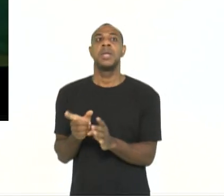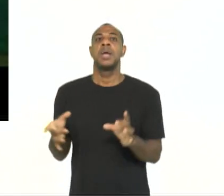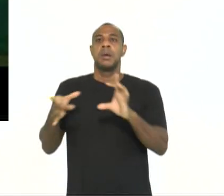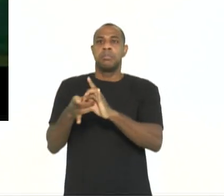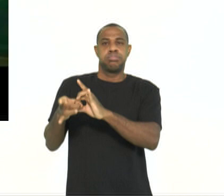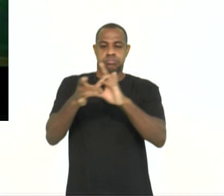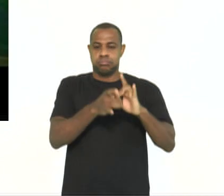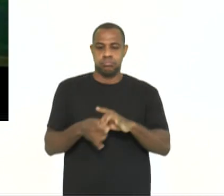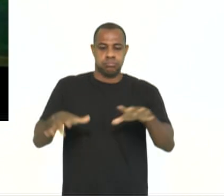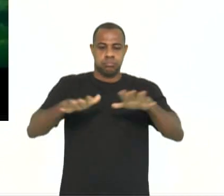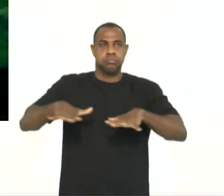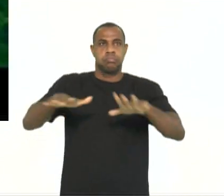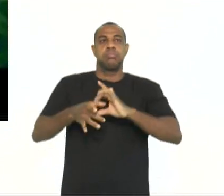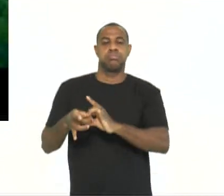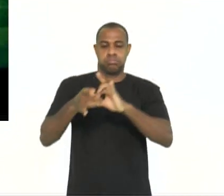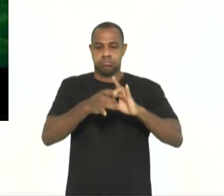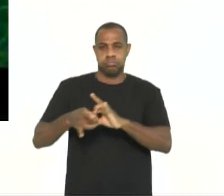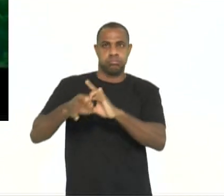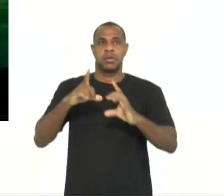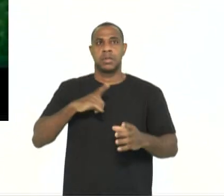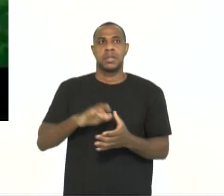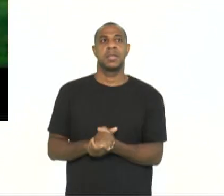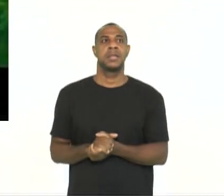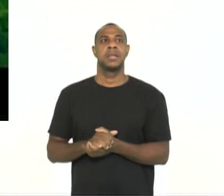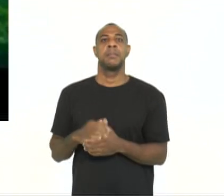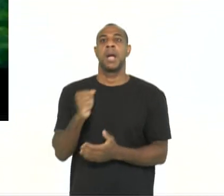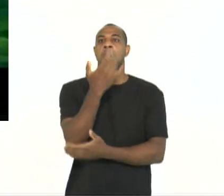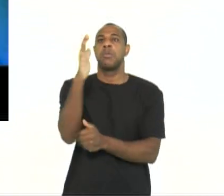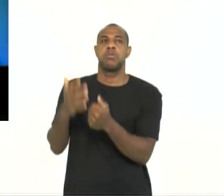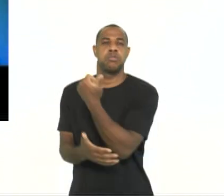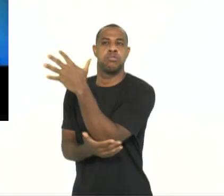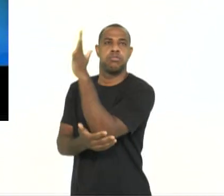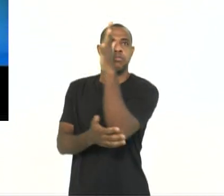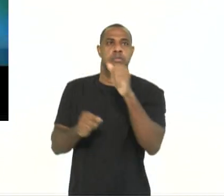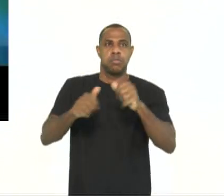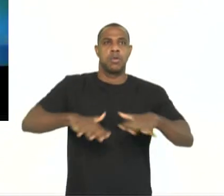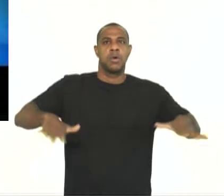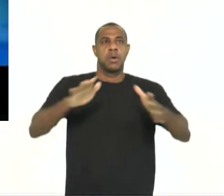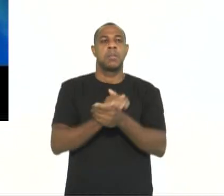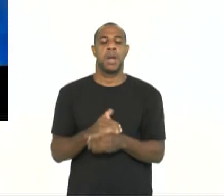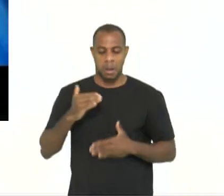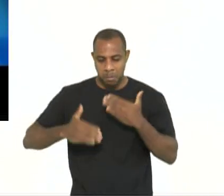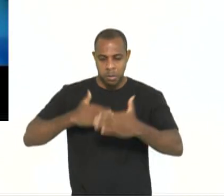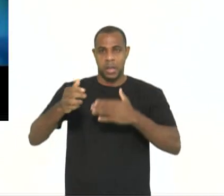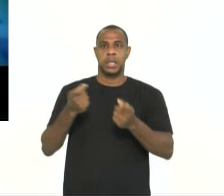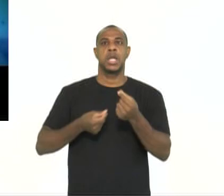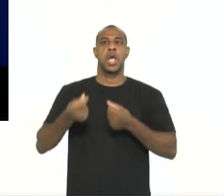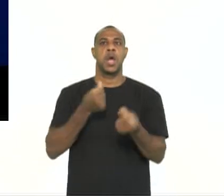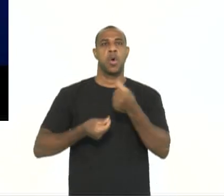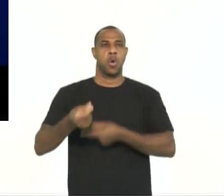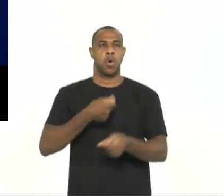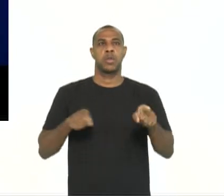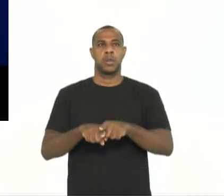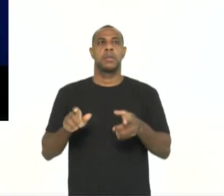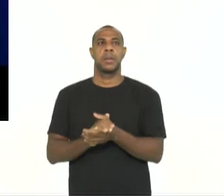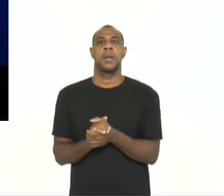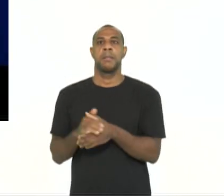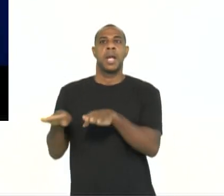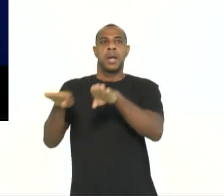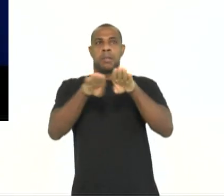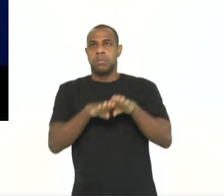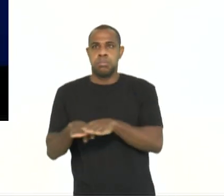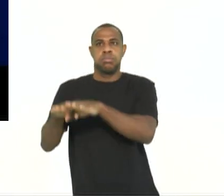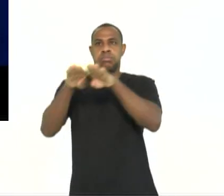de união e convergência. Para o meio ambiente, para o progresso econômico, para a